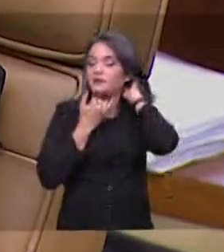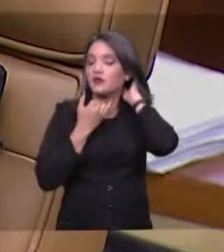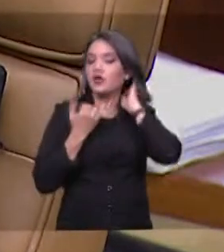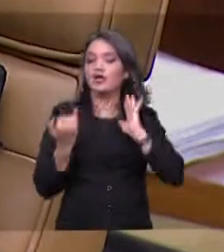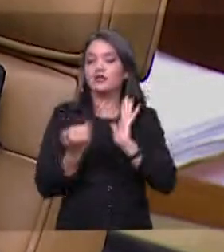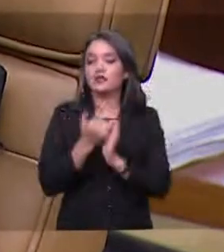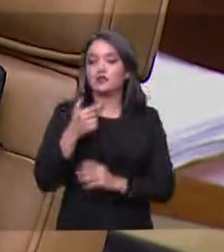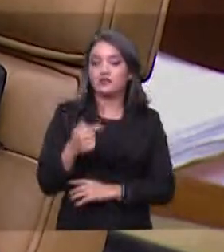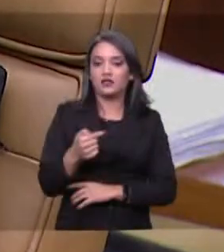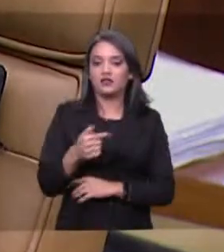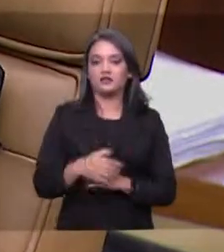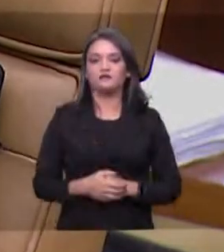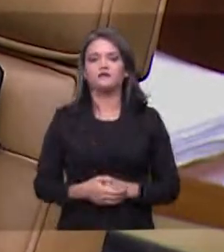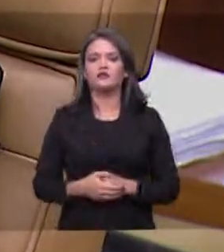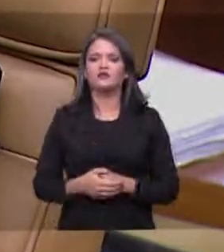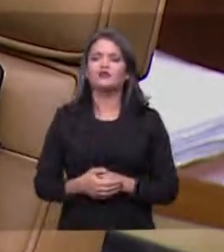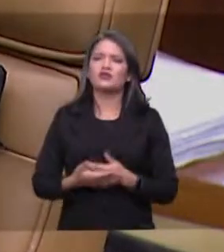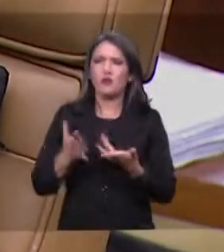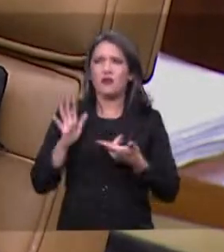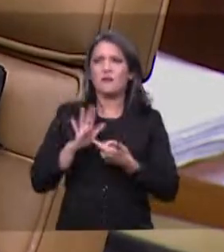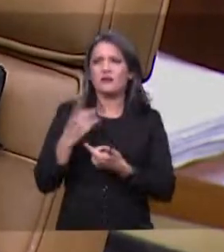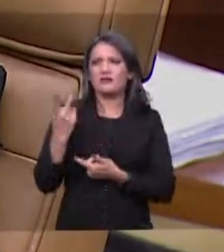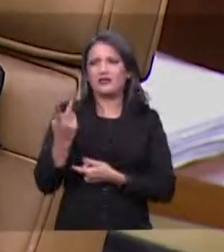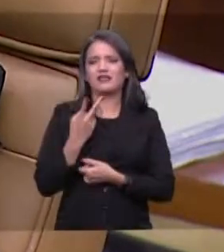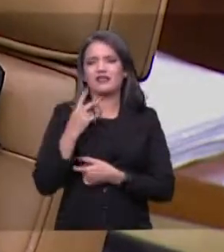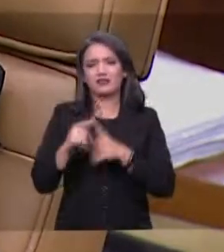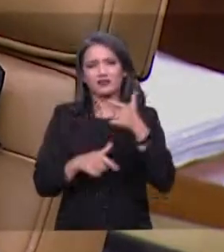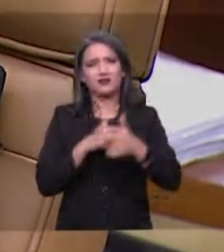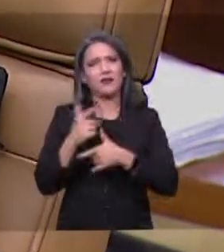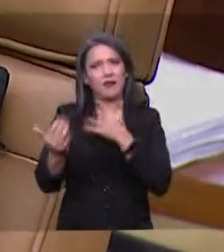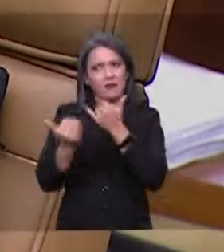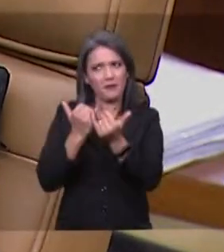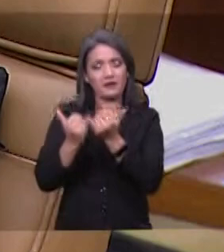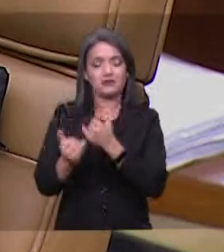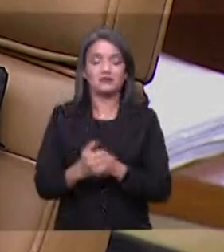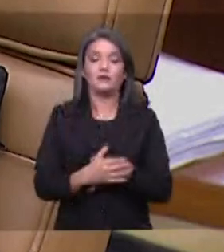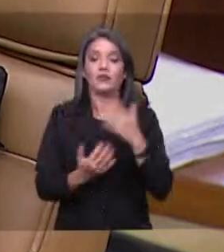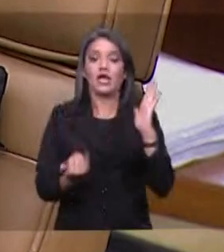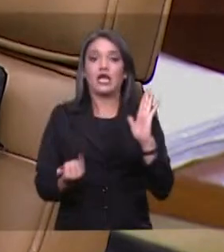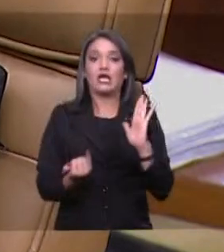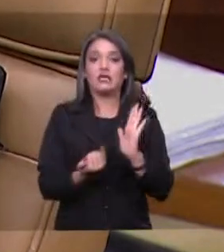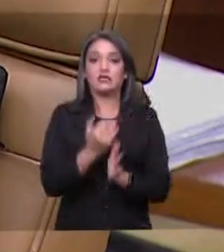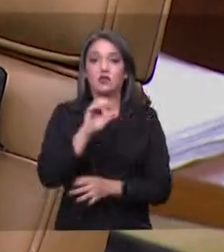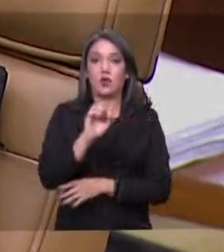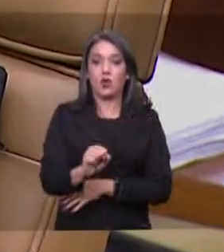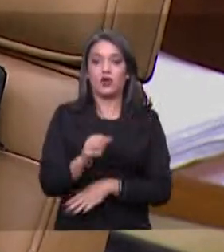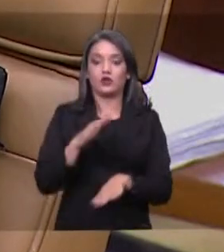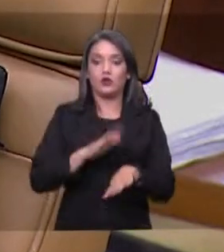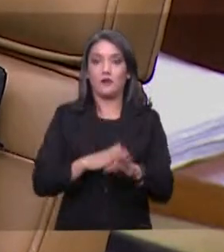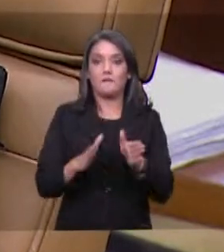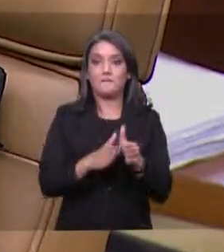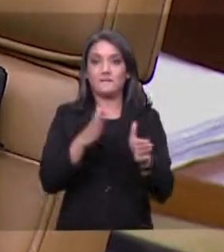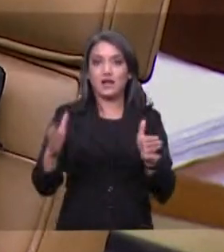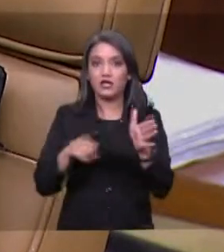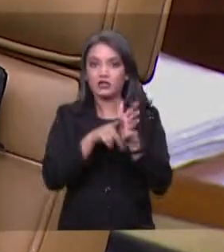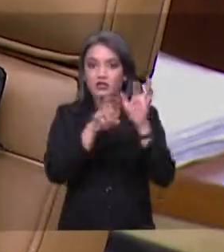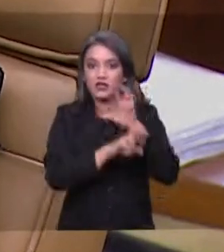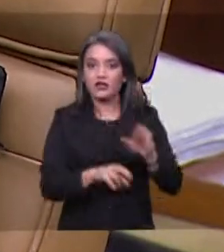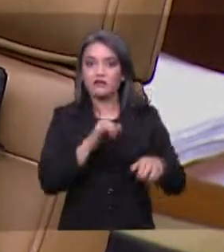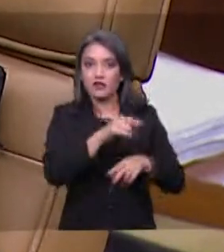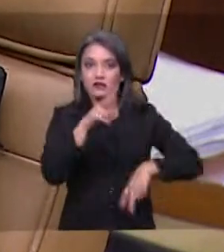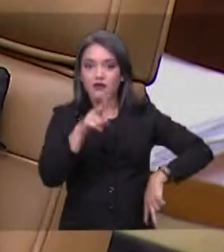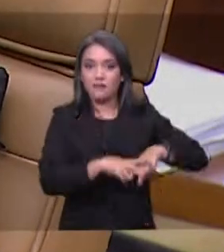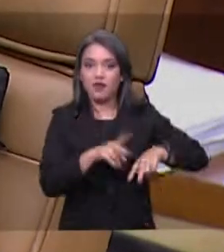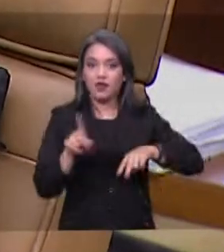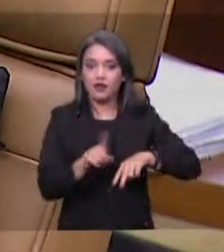nós trabalhamos para e passo. No inciso 8º, prorrogar o prazo de oração do inquérito sendo investigado preso em vista das